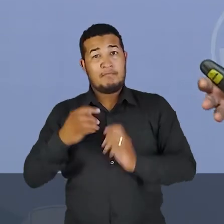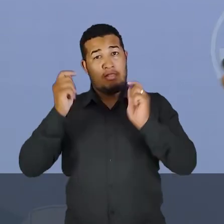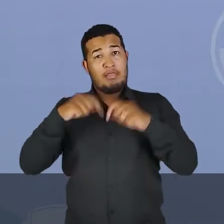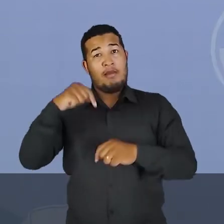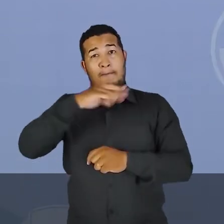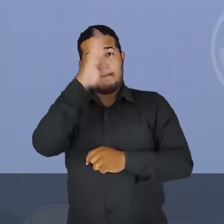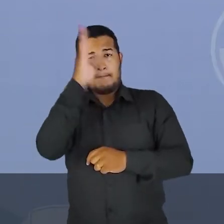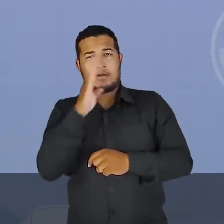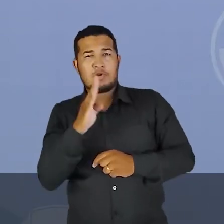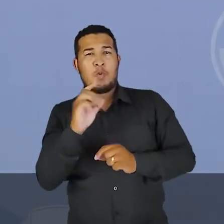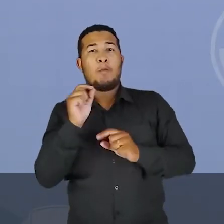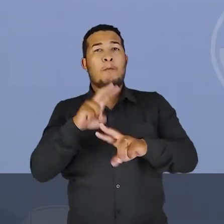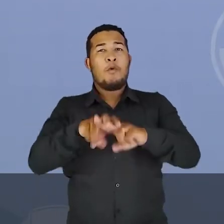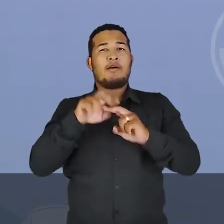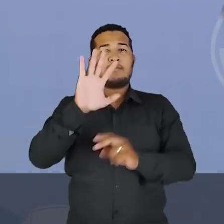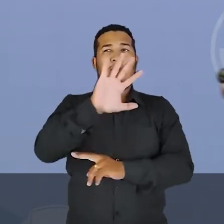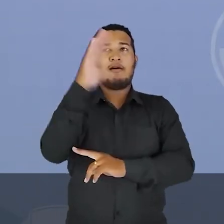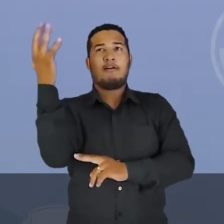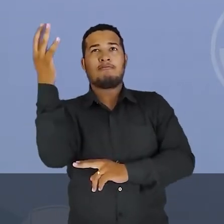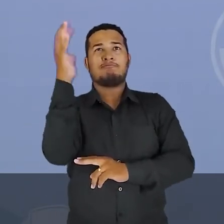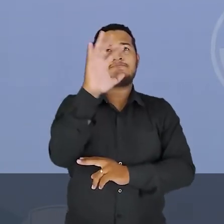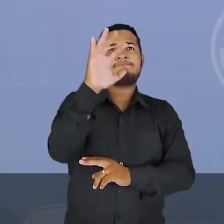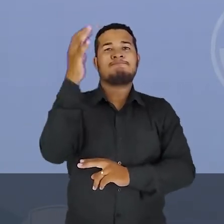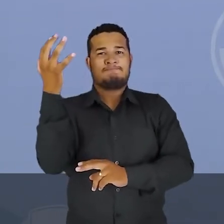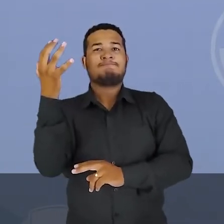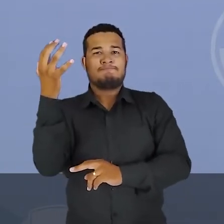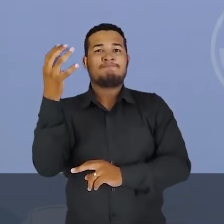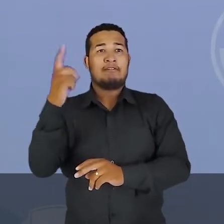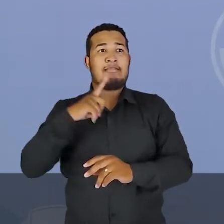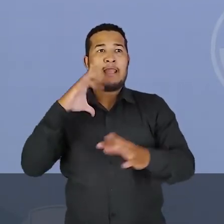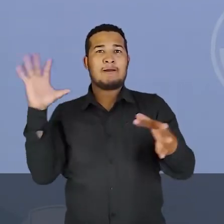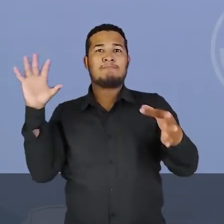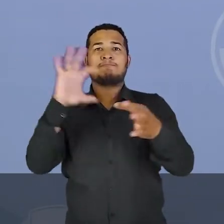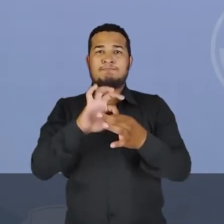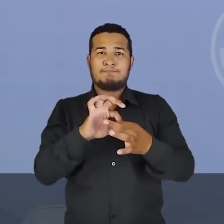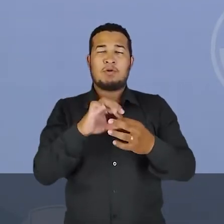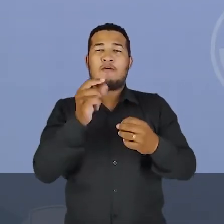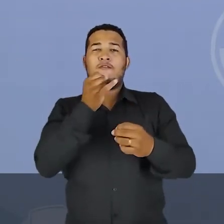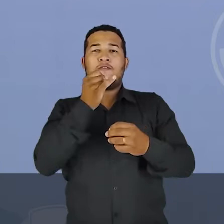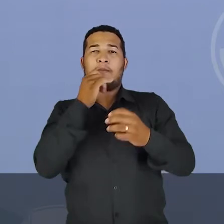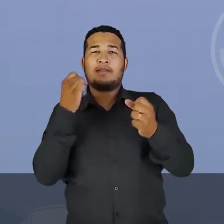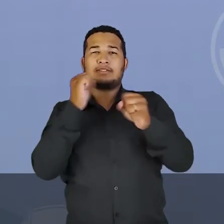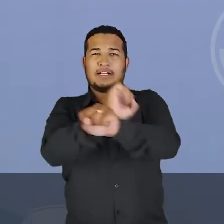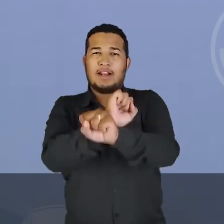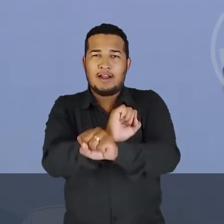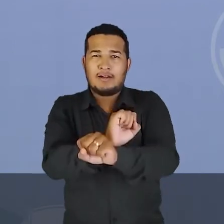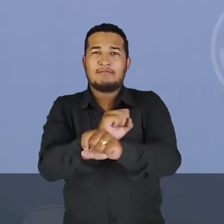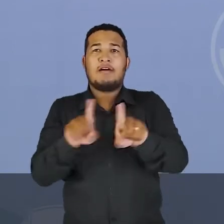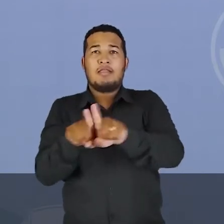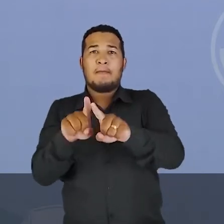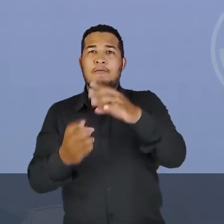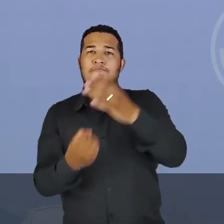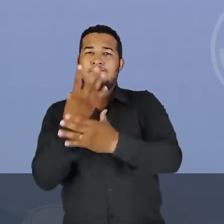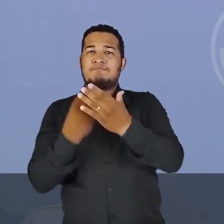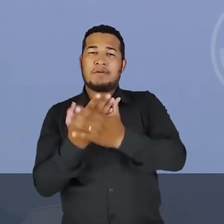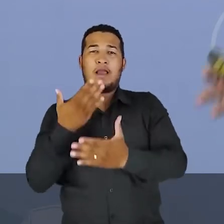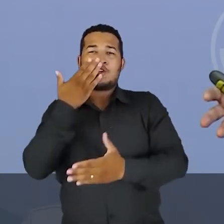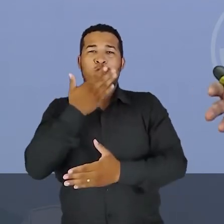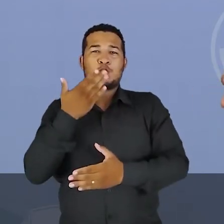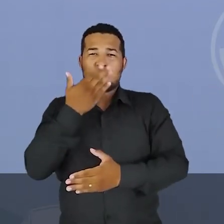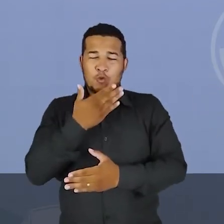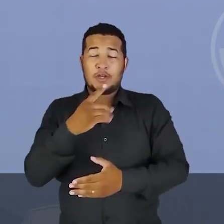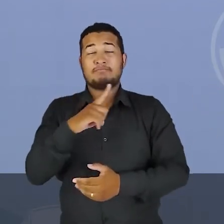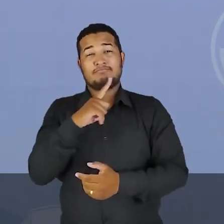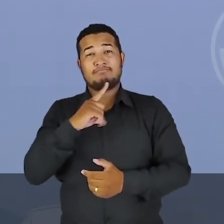aqui com o clima do Brasil, está diretamente relacionada à escravidão, essa produção de açúcar que aconteceu durante muito